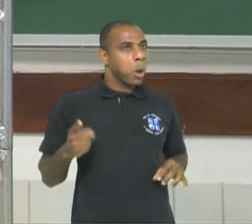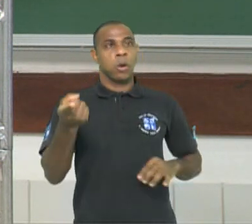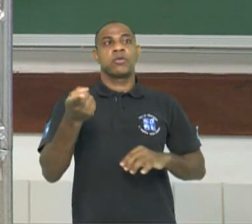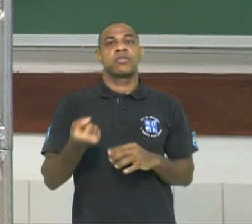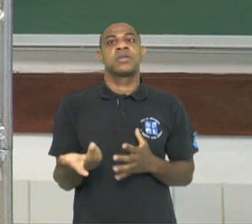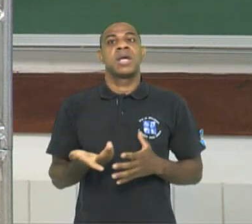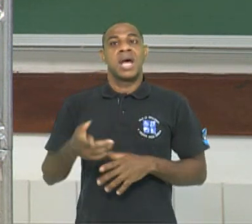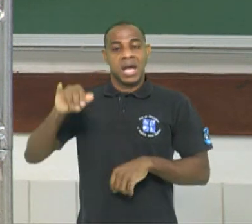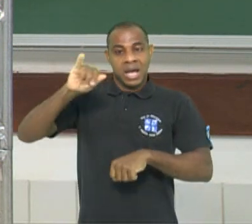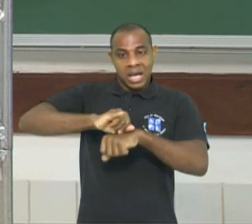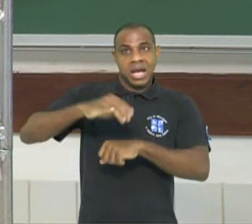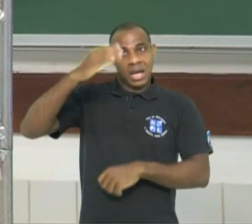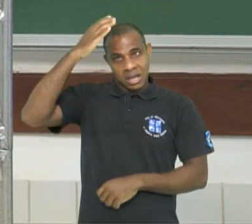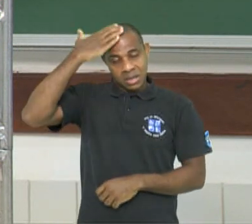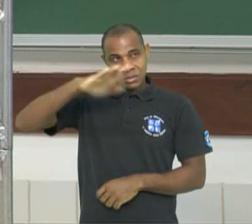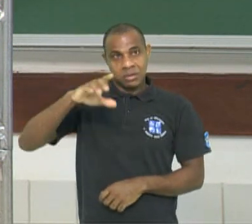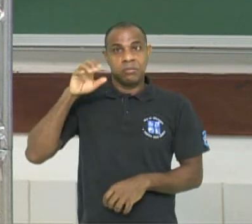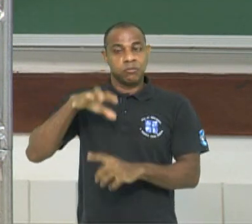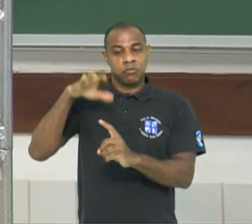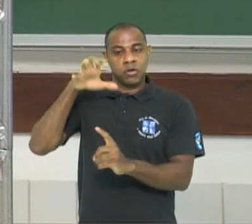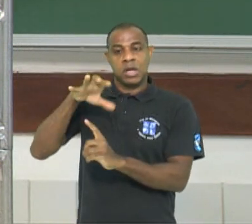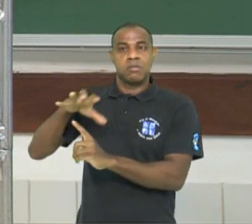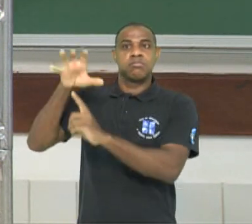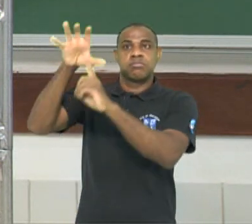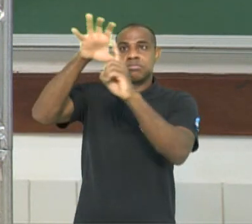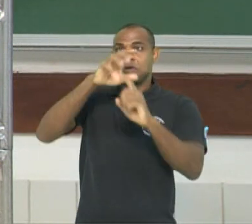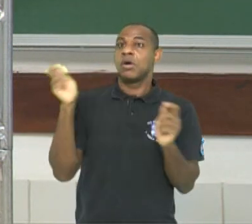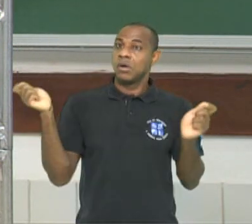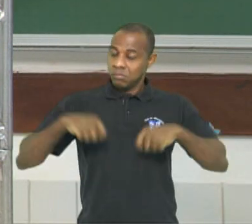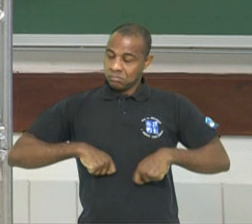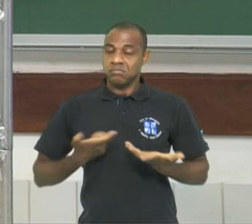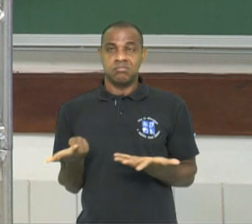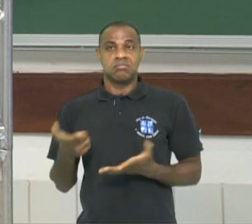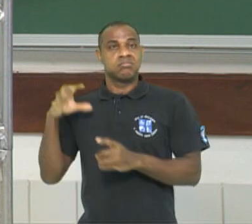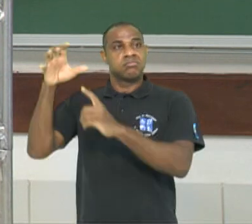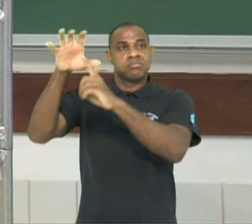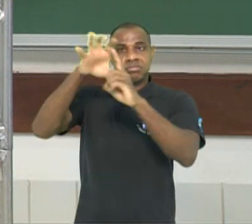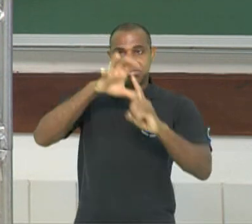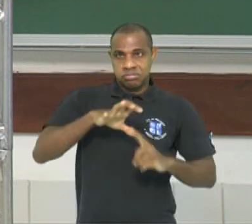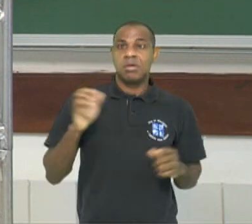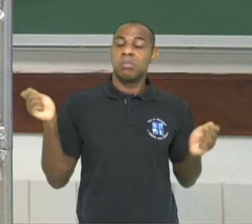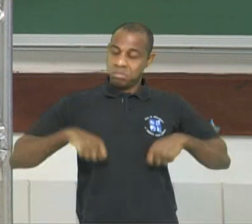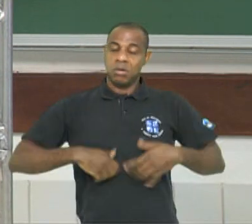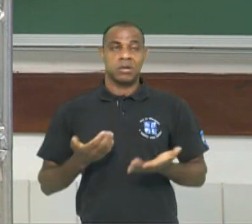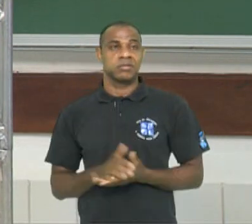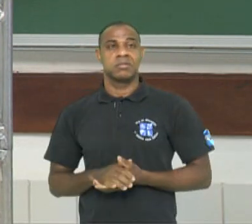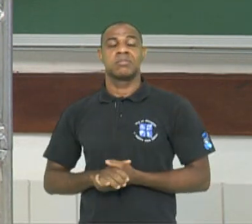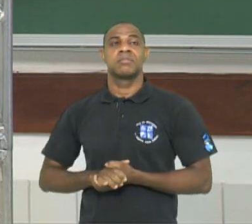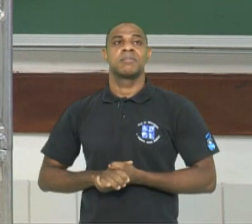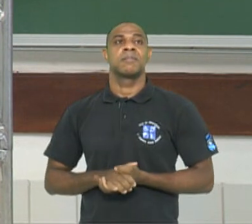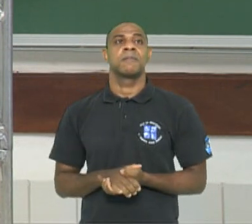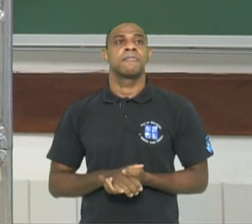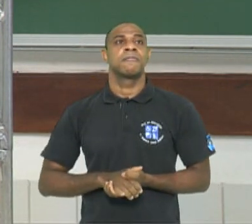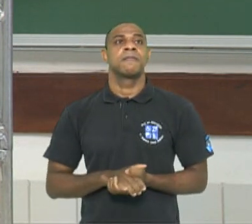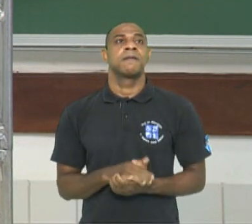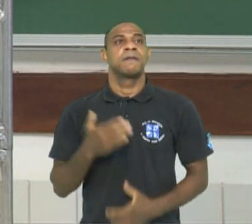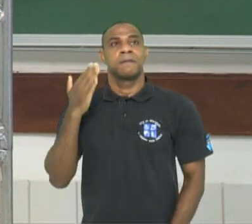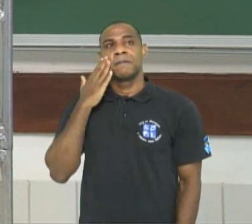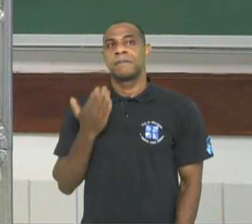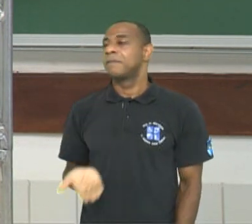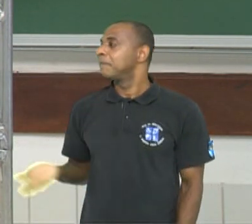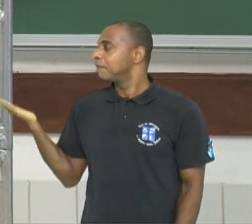capital, Curitiba, consegue influenciar toda uma região e até extrapolar os limites estaduais.